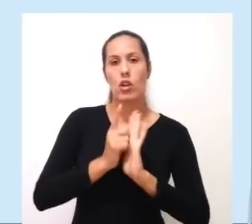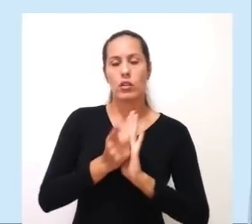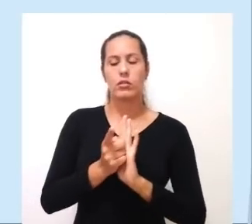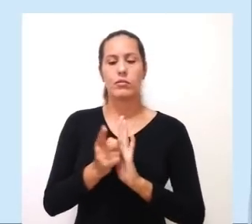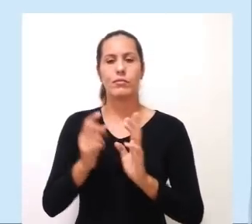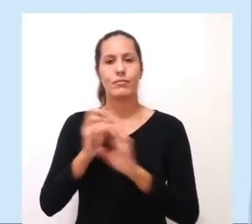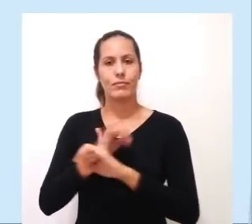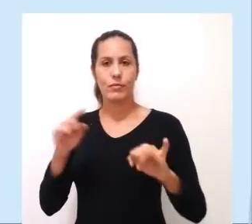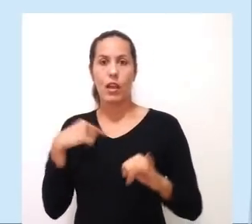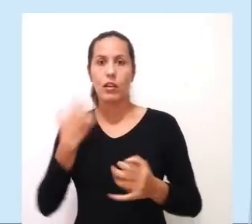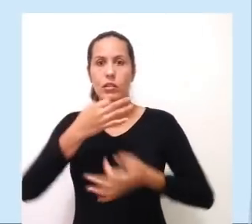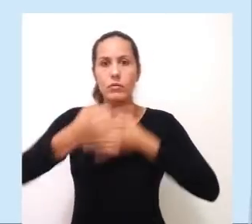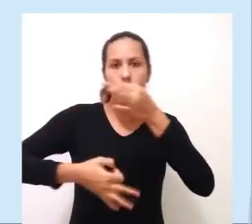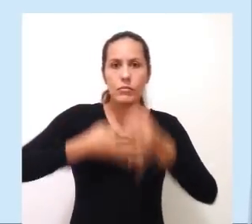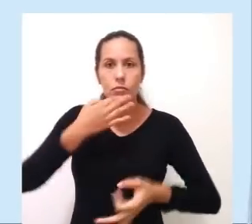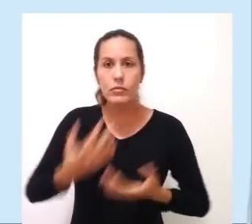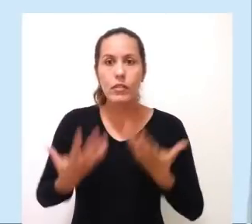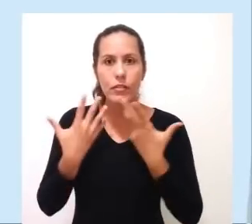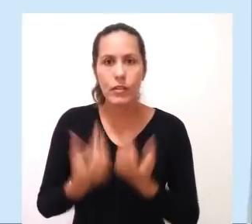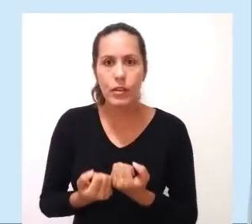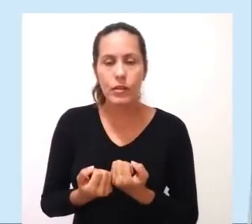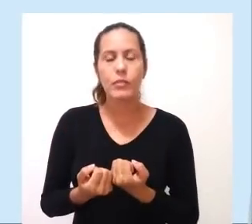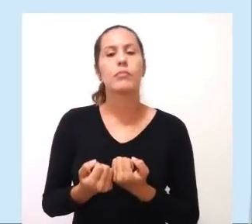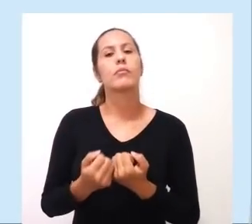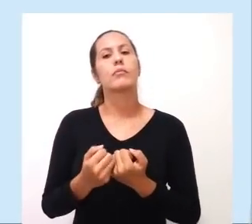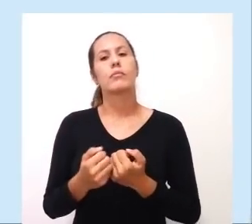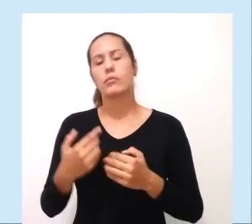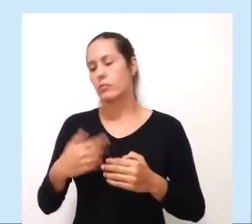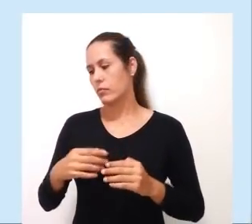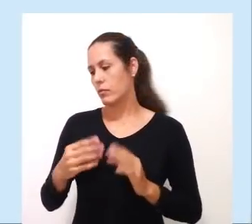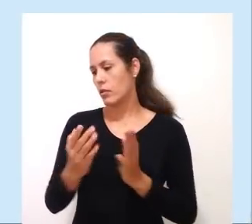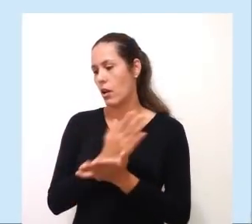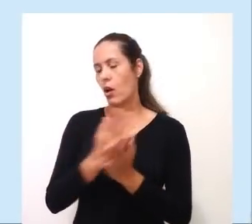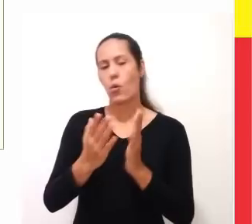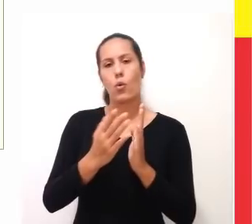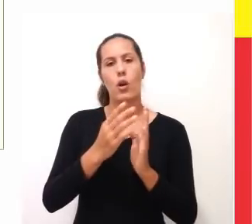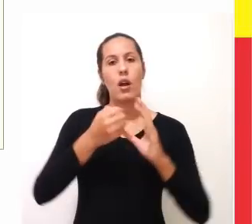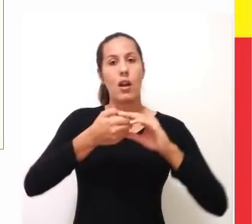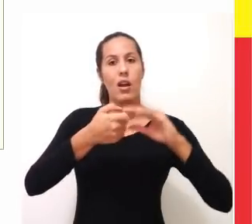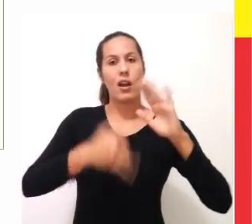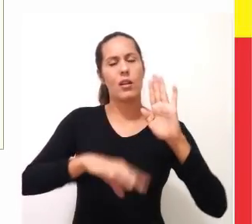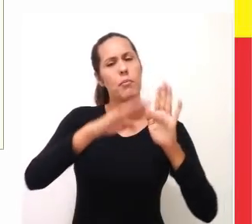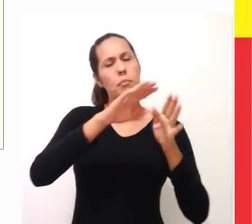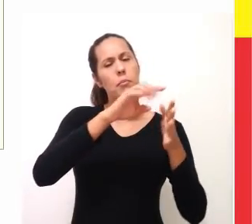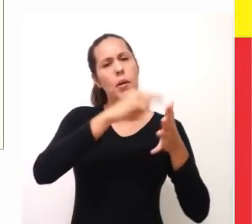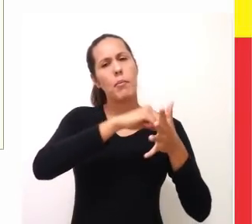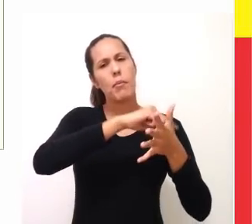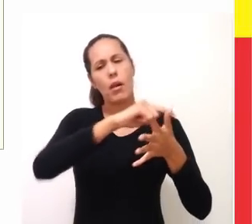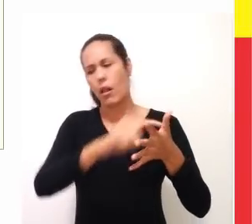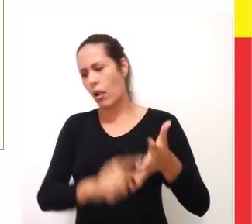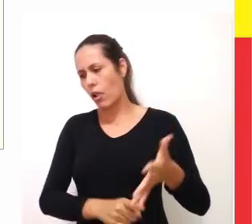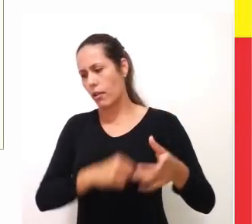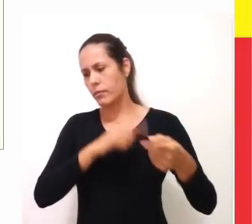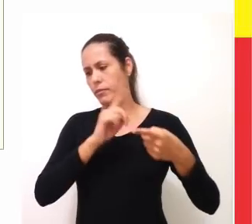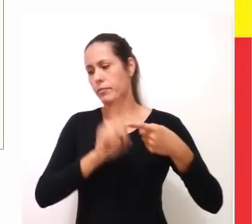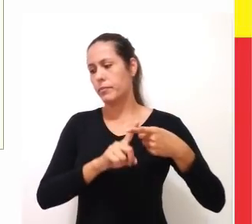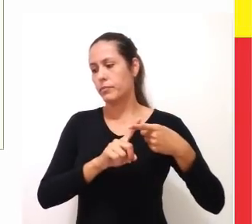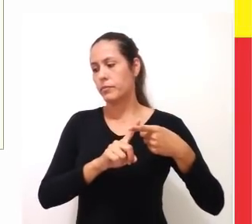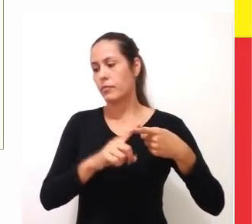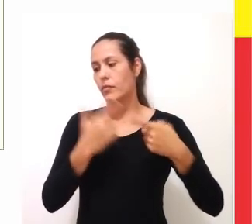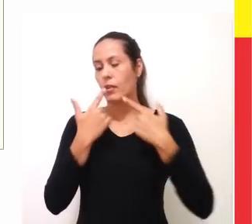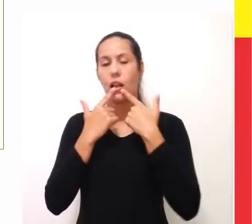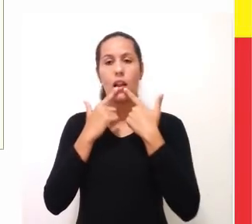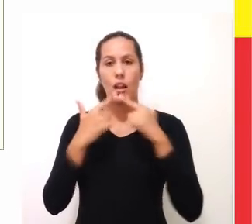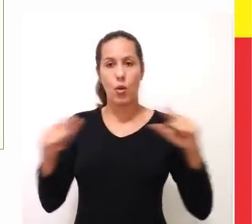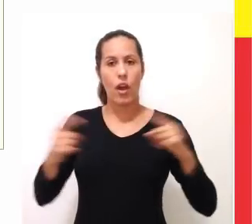notícia, que tanto comentamos aqui? Vamos ver? Seguem abaixo algumas características da notícia. Então vejamos aqui.